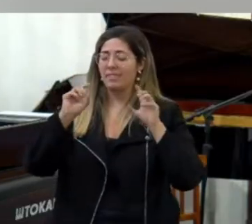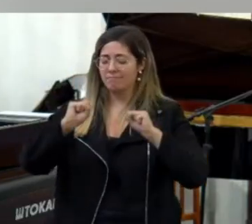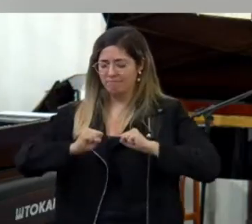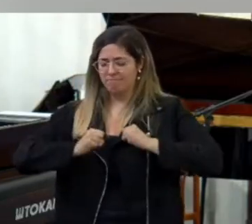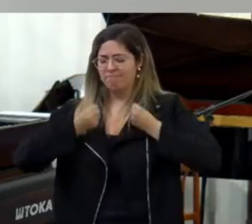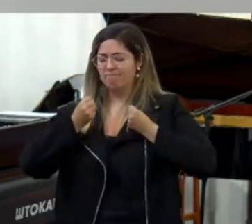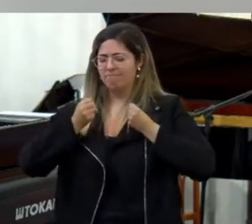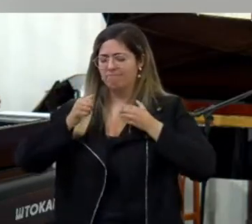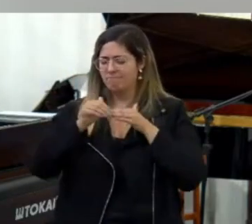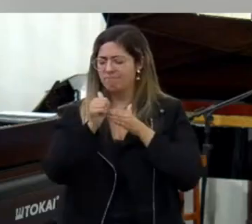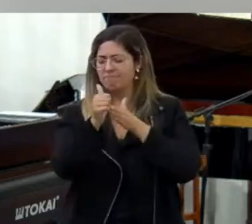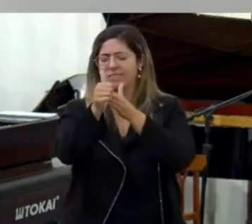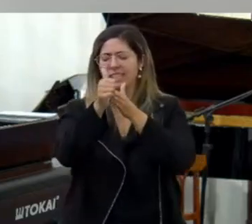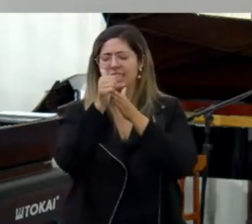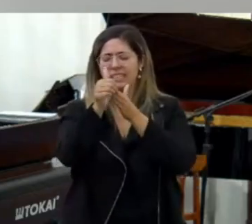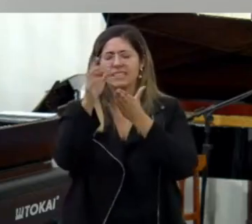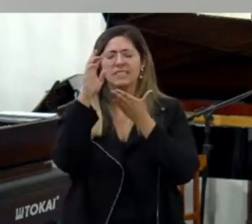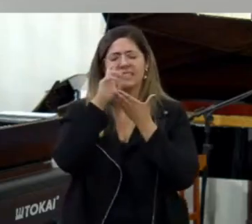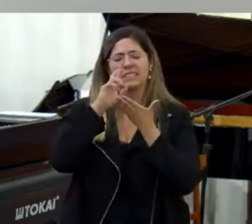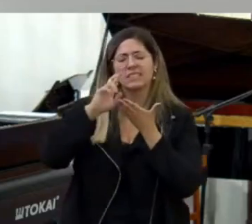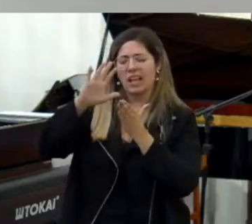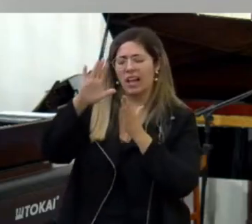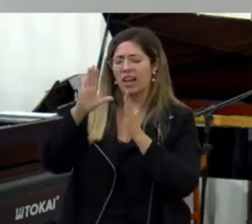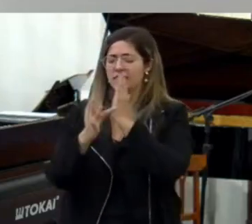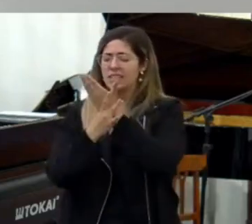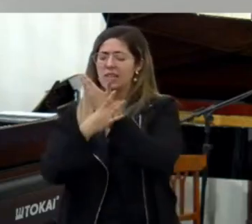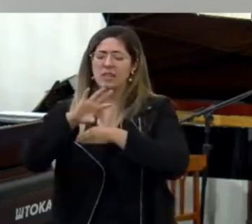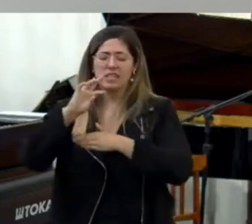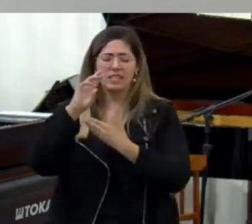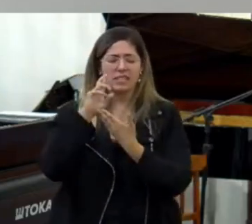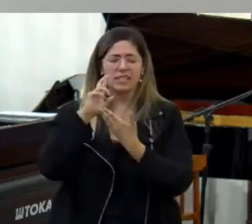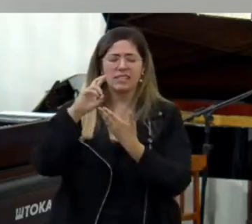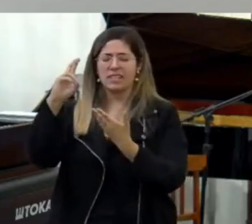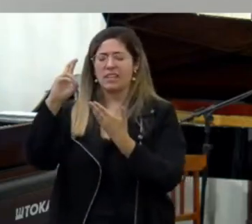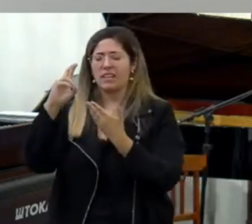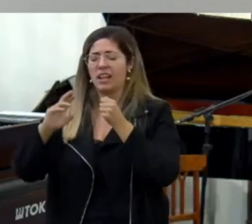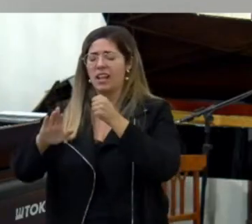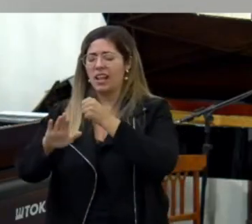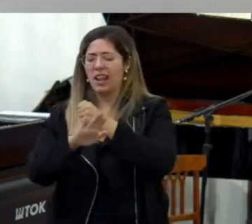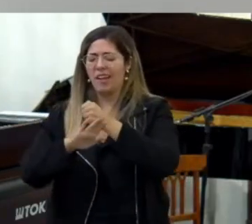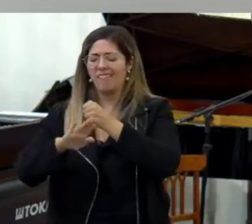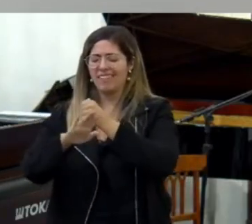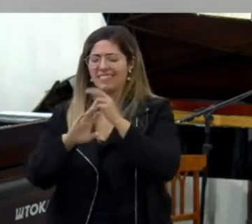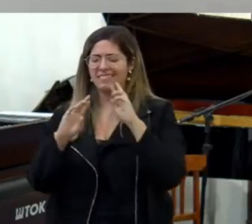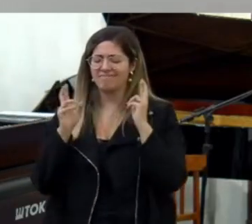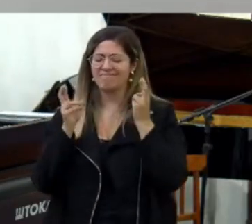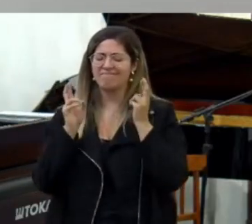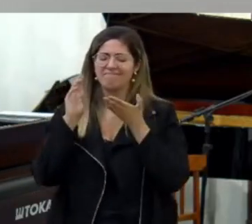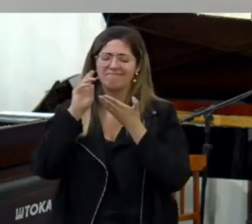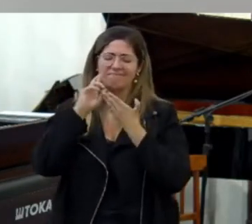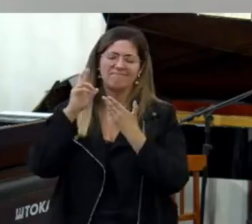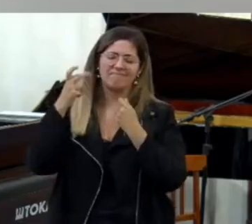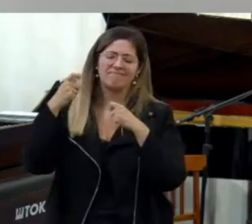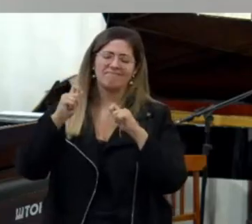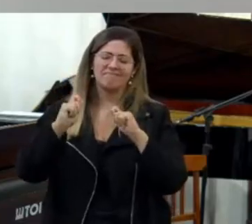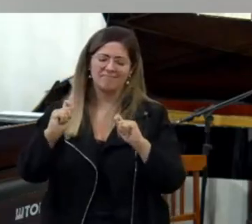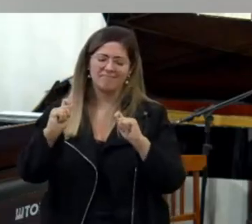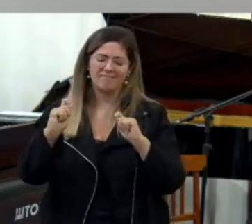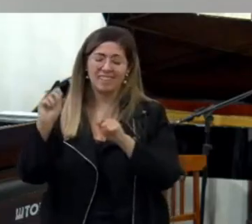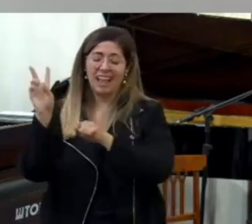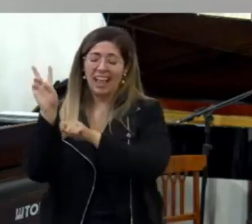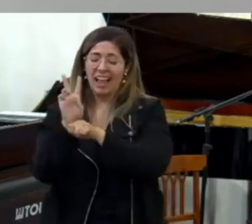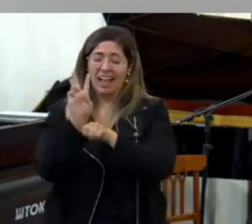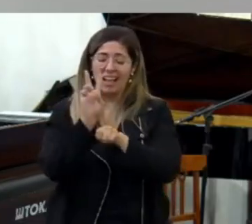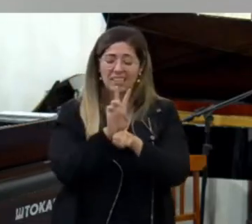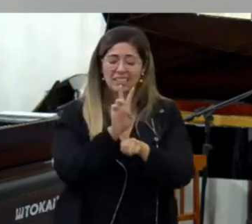Tua direção, sob a Tua segurança, baseados na esperança que o Senhor nos dá. Agora